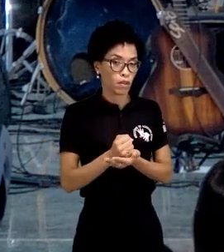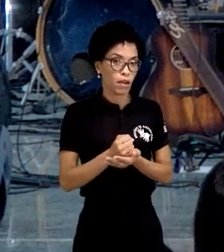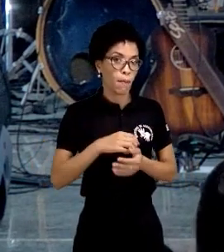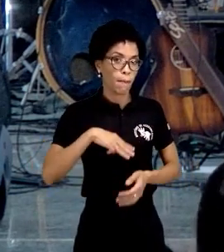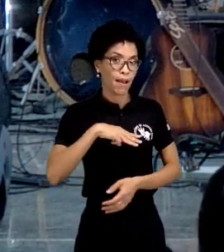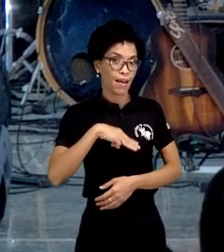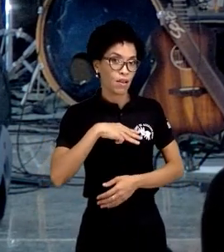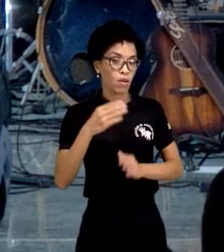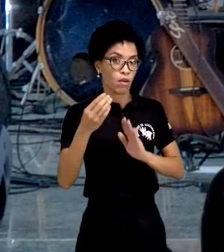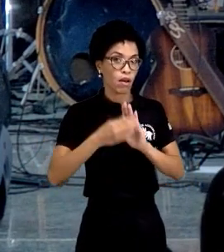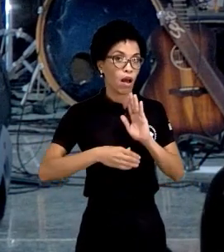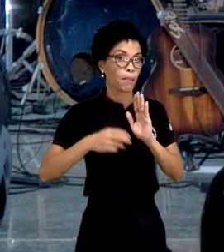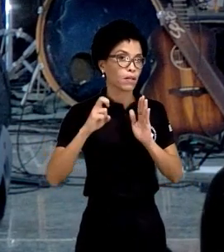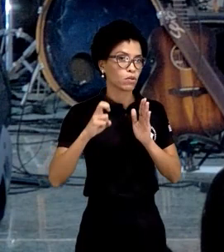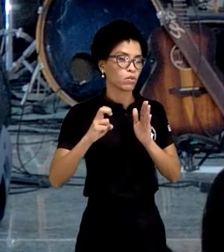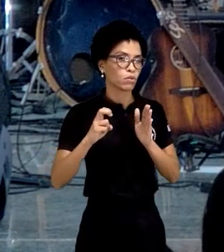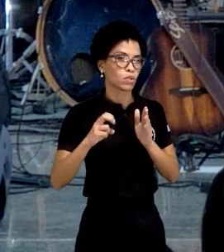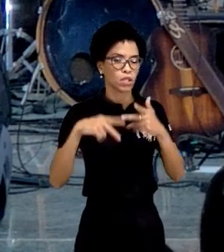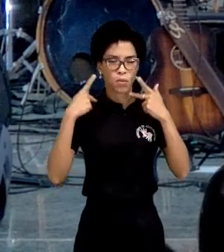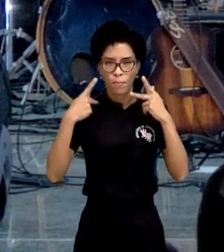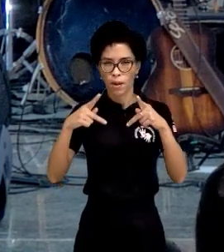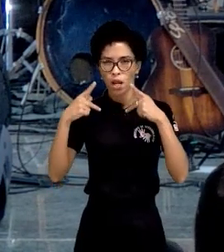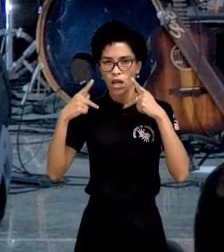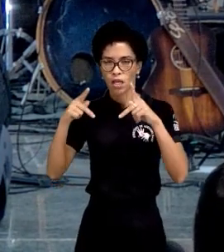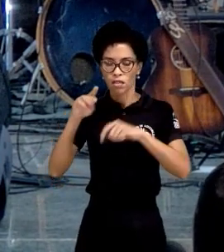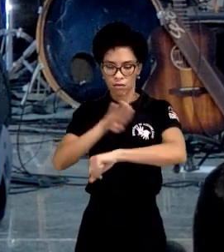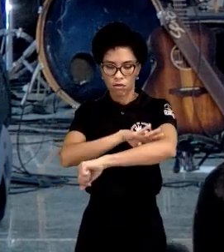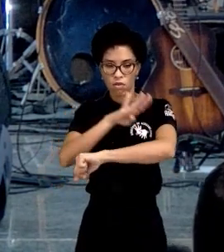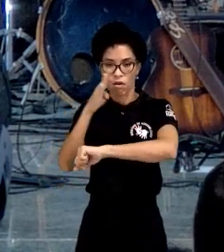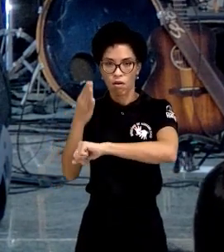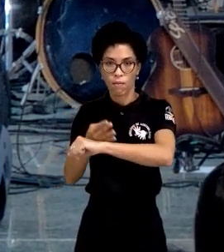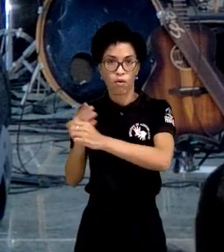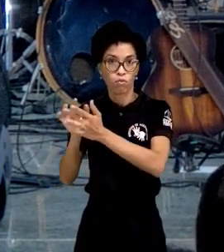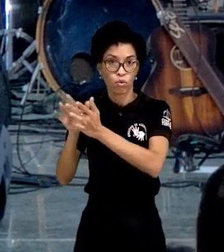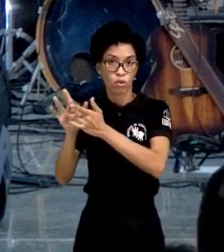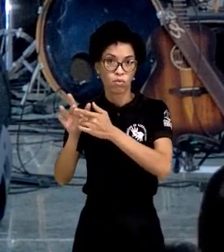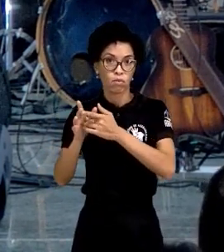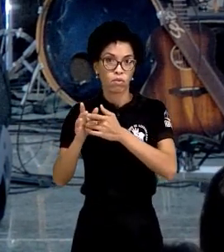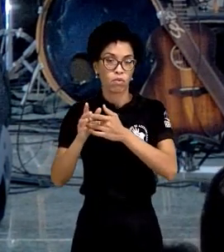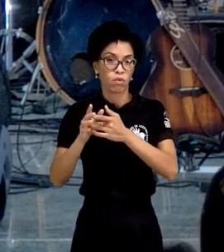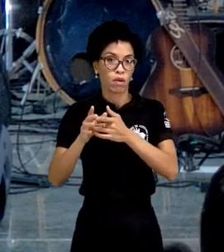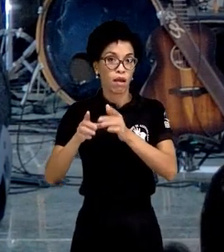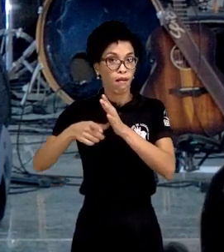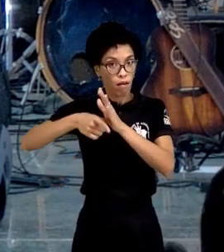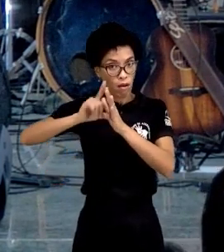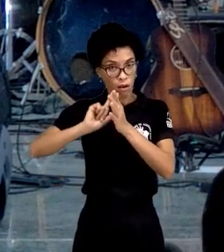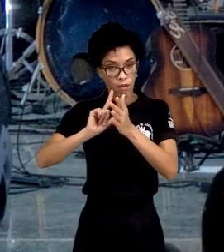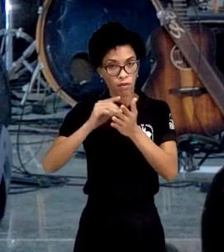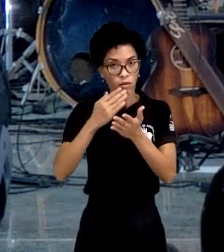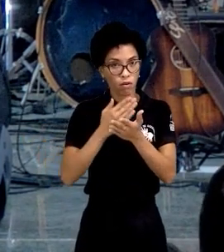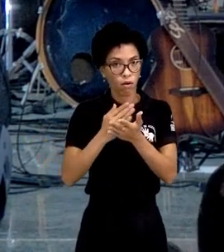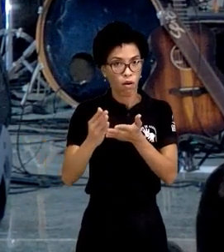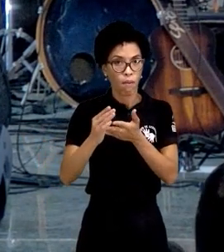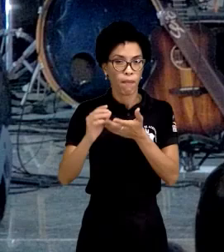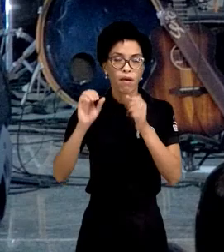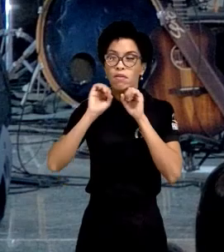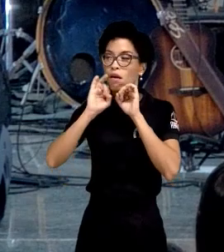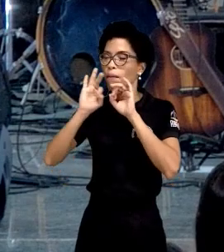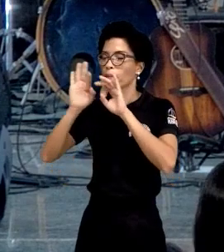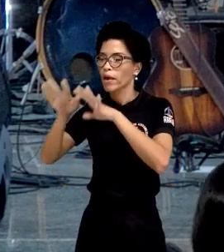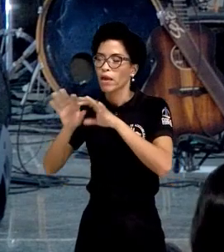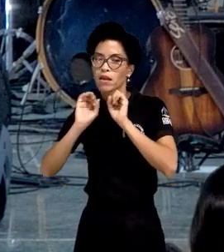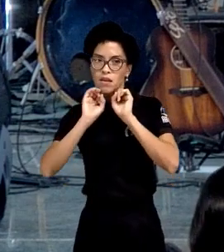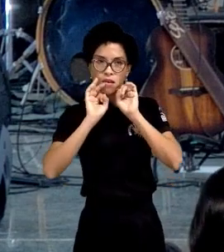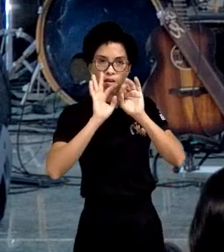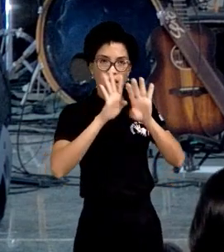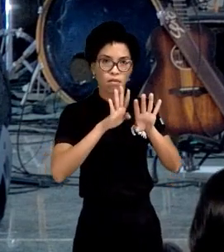as bem-aventuranças, inicia-se essa parte aí que a gente vai ver agora à noite, tá certo? Mateus 5,